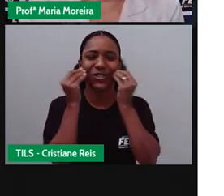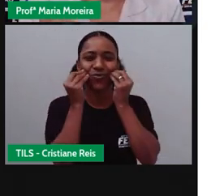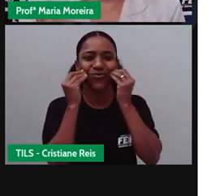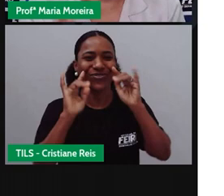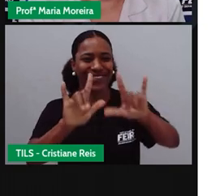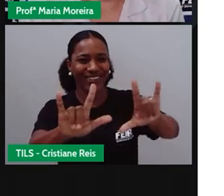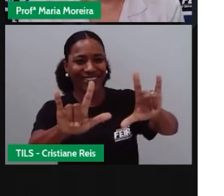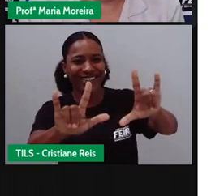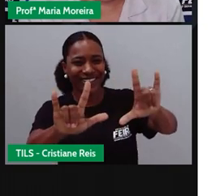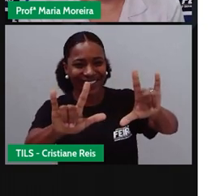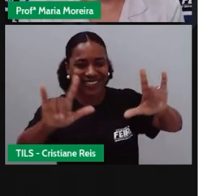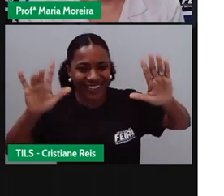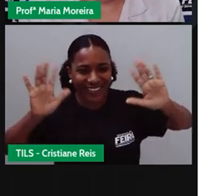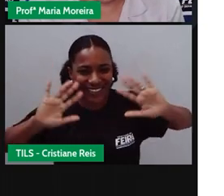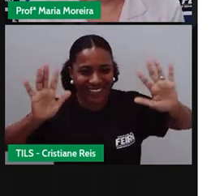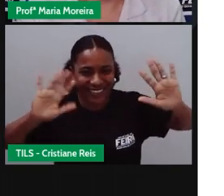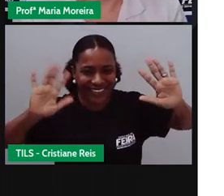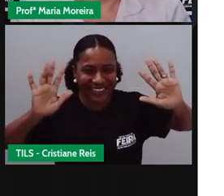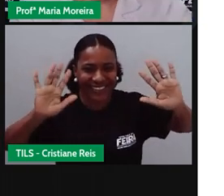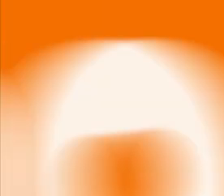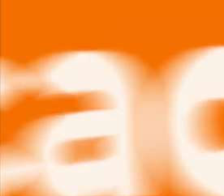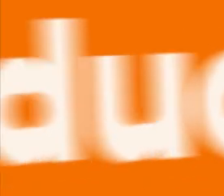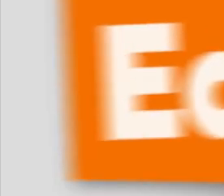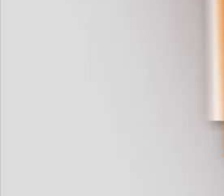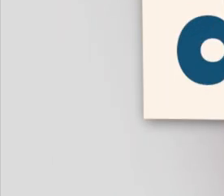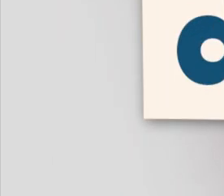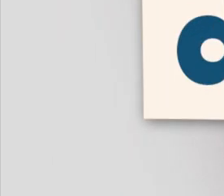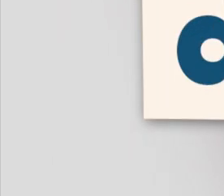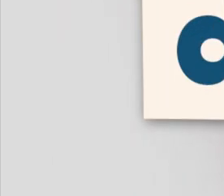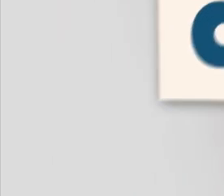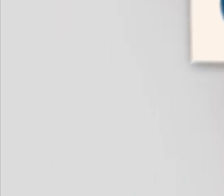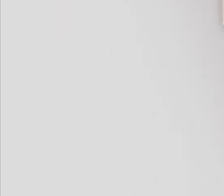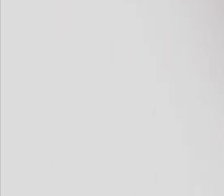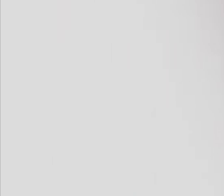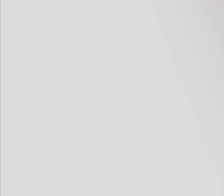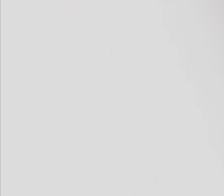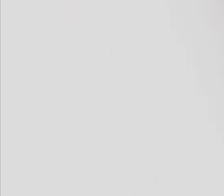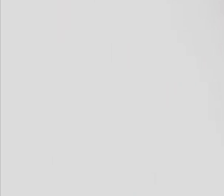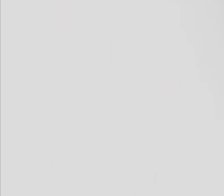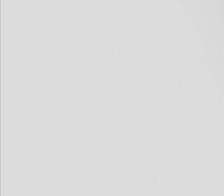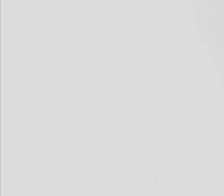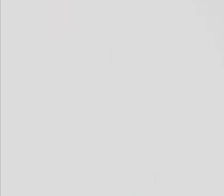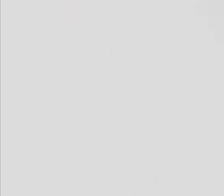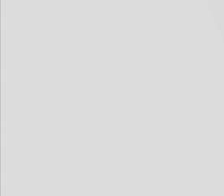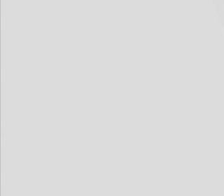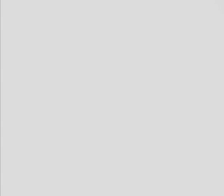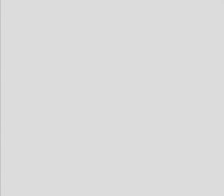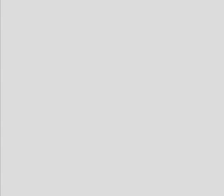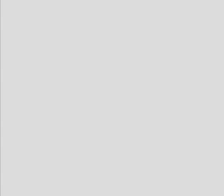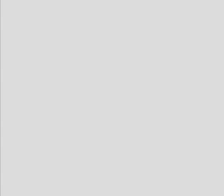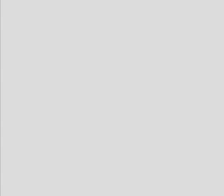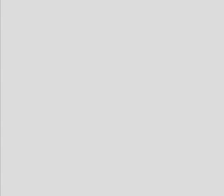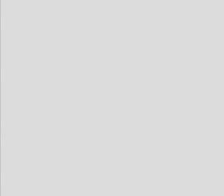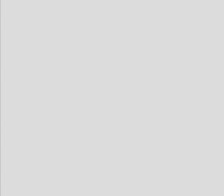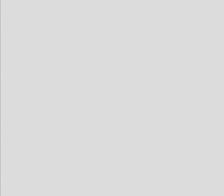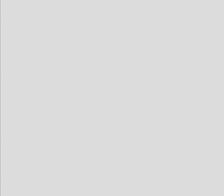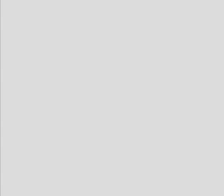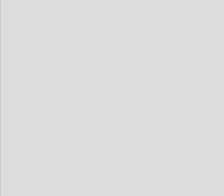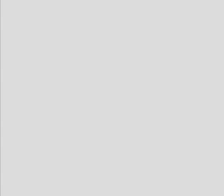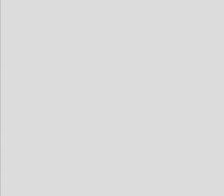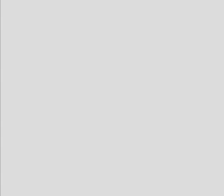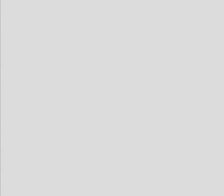vocês e até a nossa próxima aula, tá? Tchau, Tchau, Tchau, Legenda Zanotto